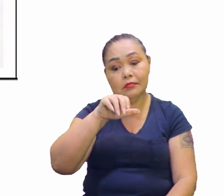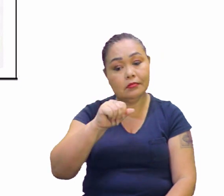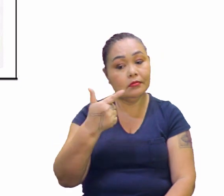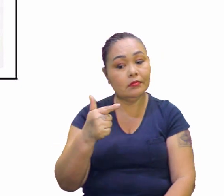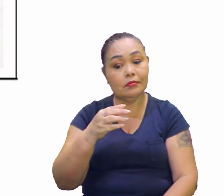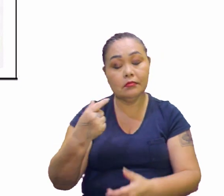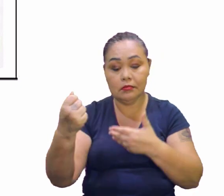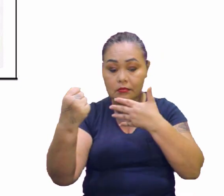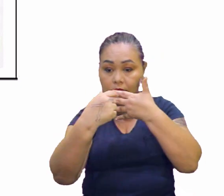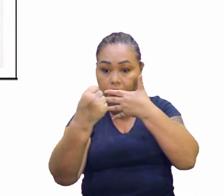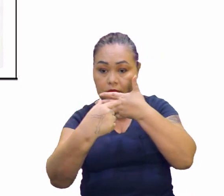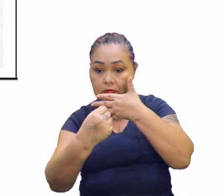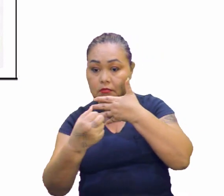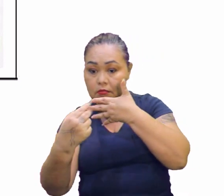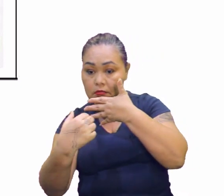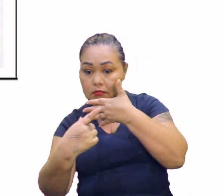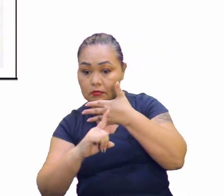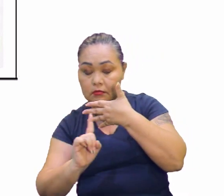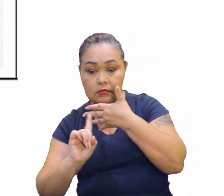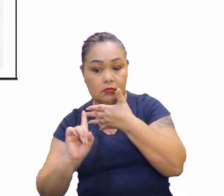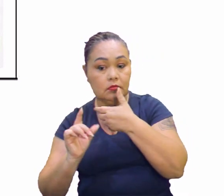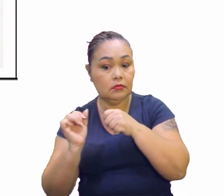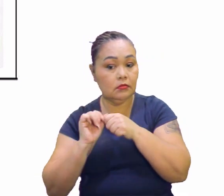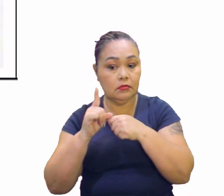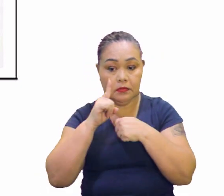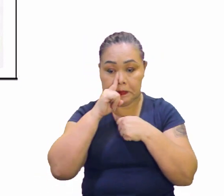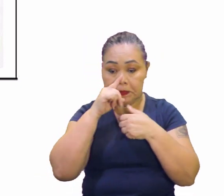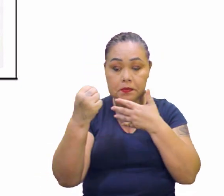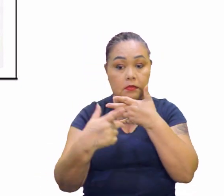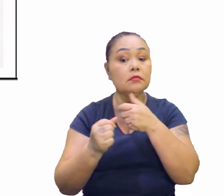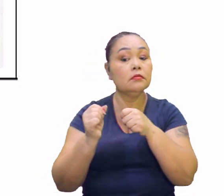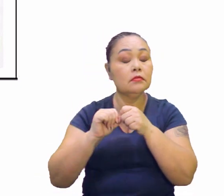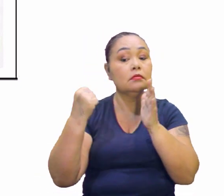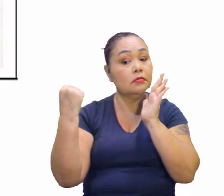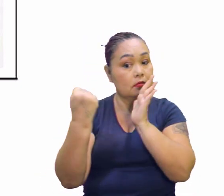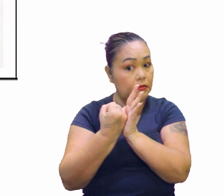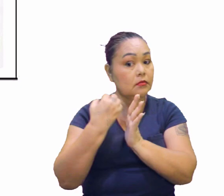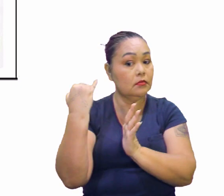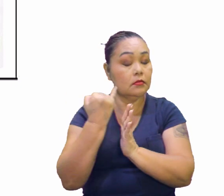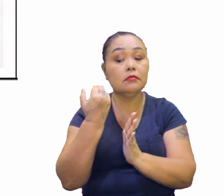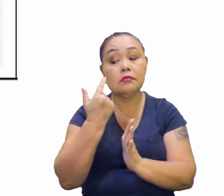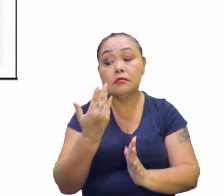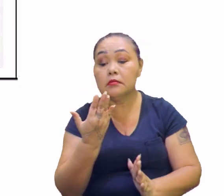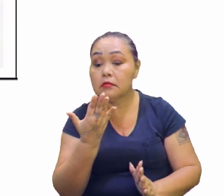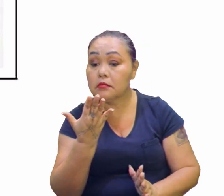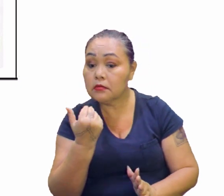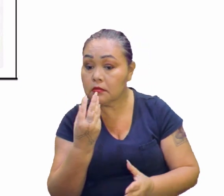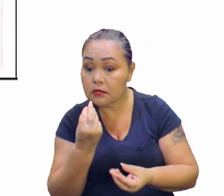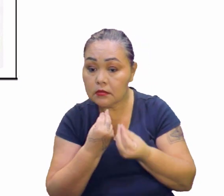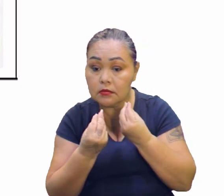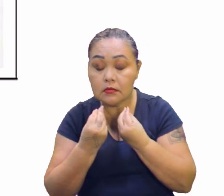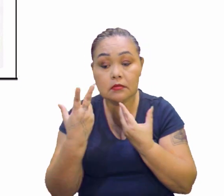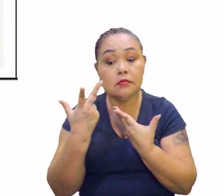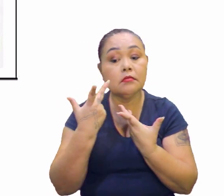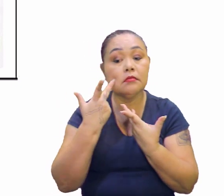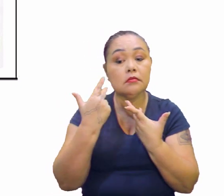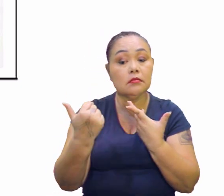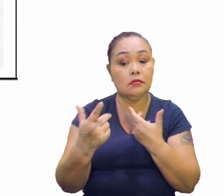não tem agrotóxico, ok? Então, é um selo muito importante para quem quer consumir produtos